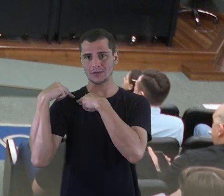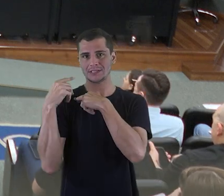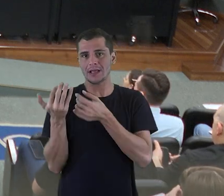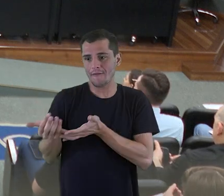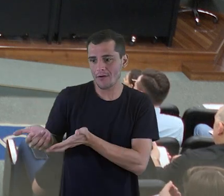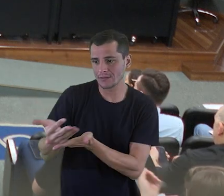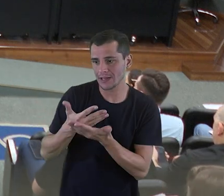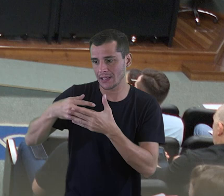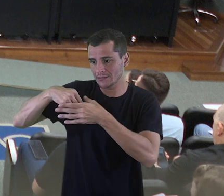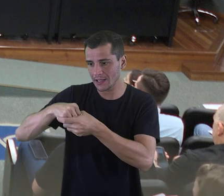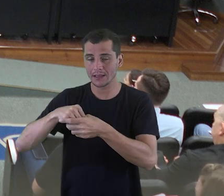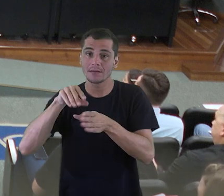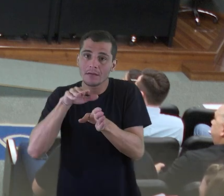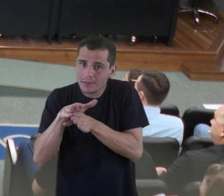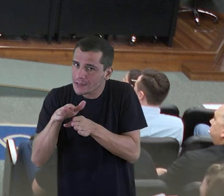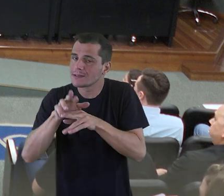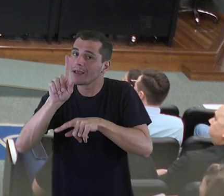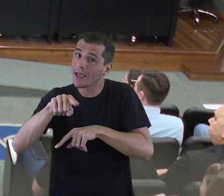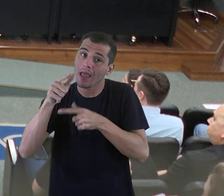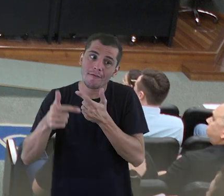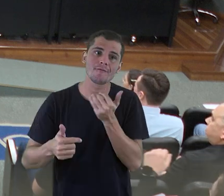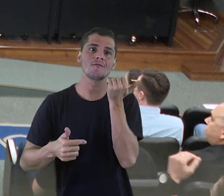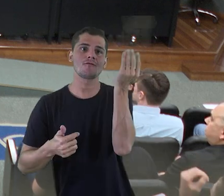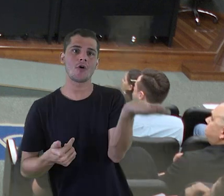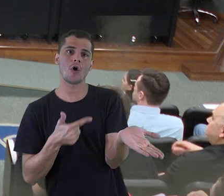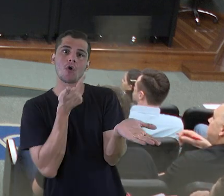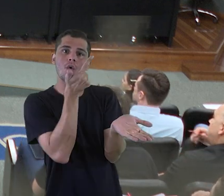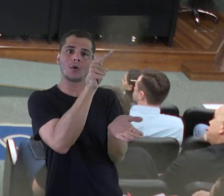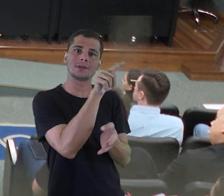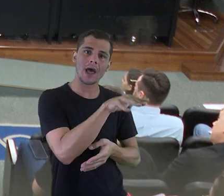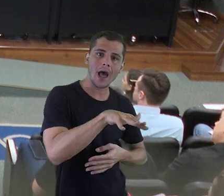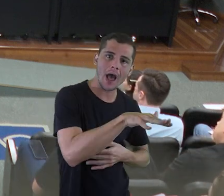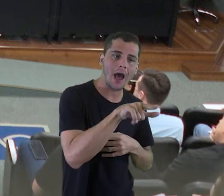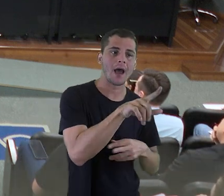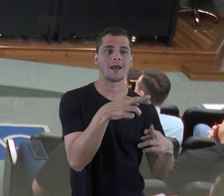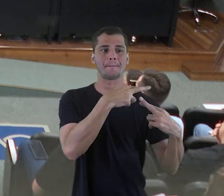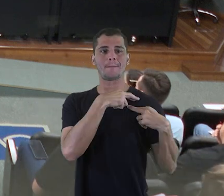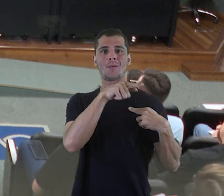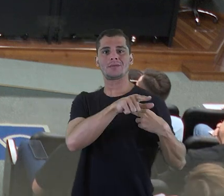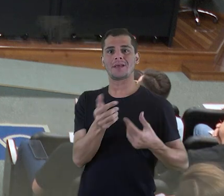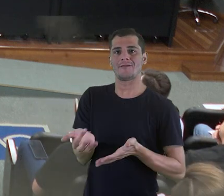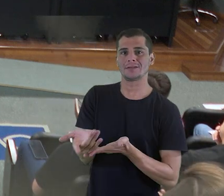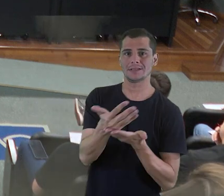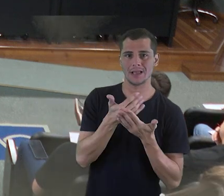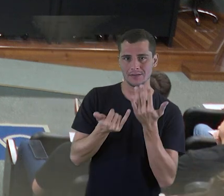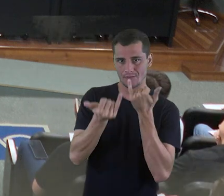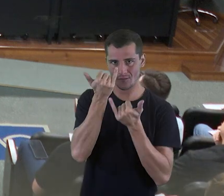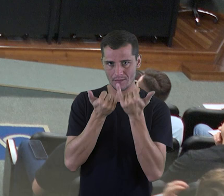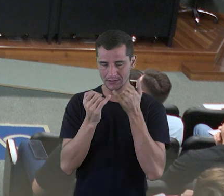são cinco para as quatro. Só para vocês entenderem por que que eu começo o mínimo necessário com o artigo da responsabilização.